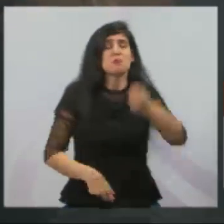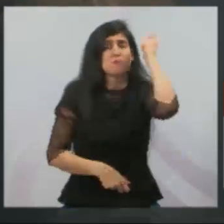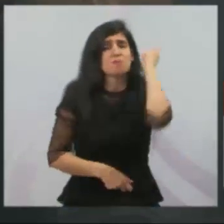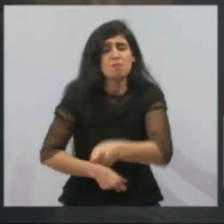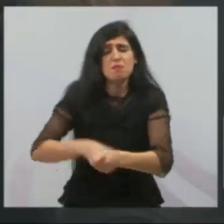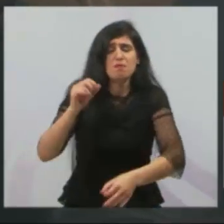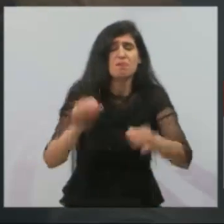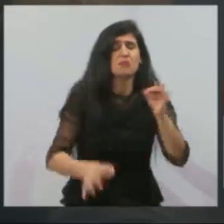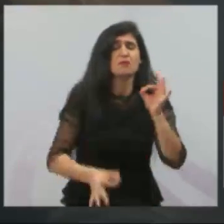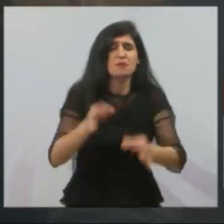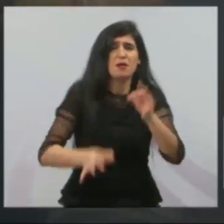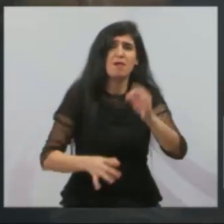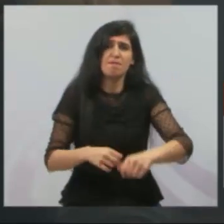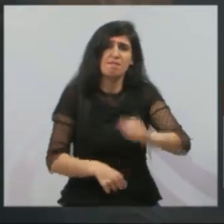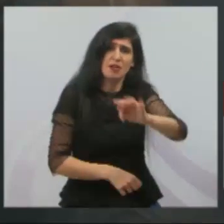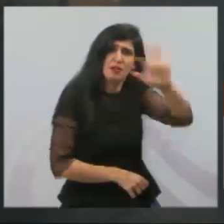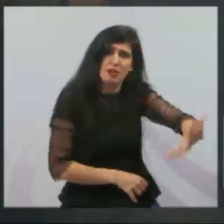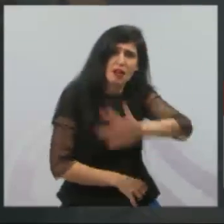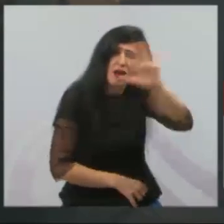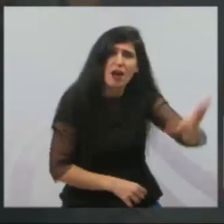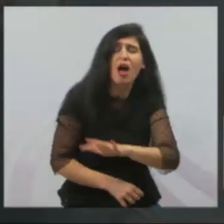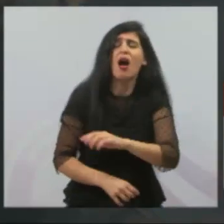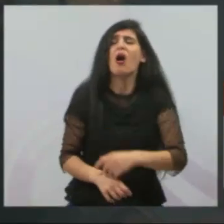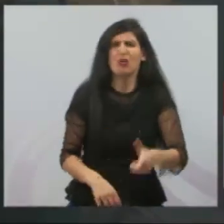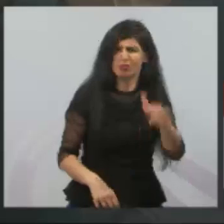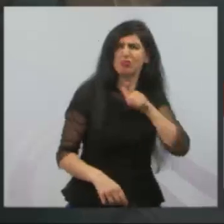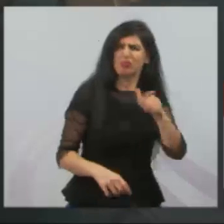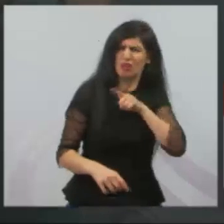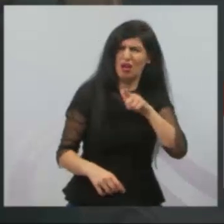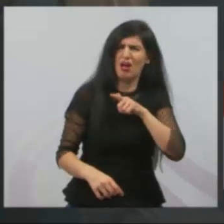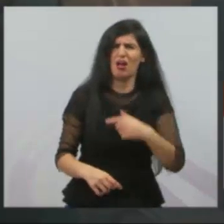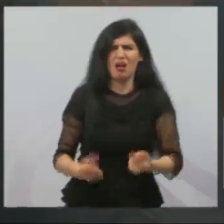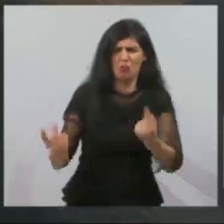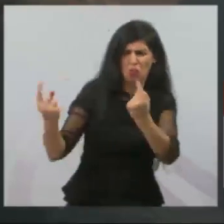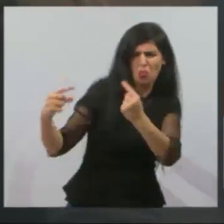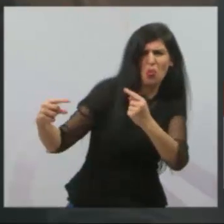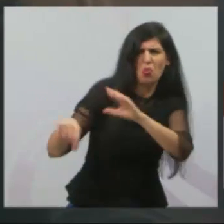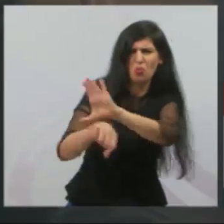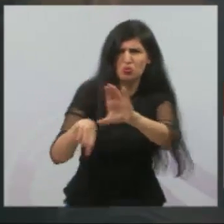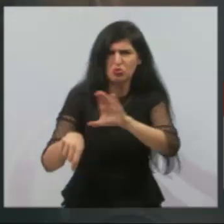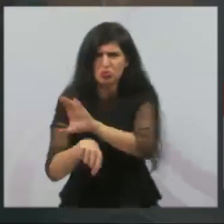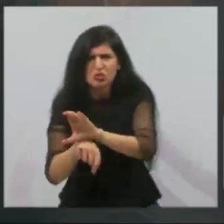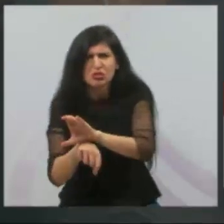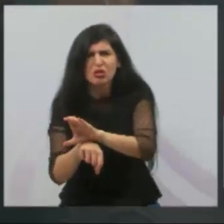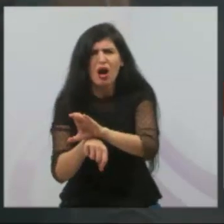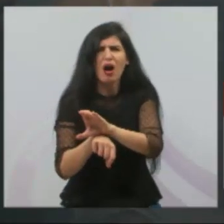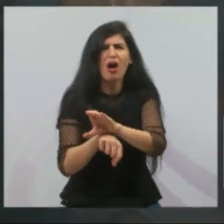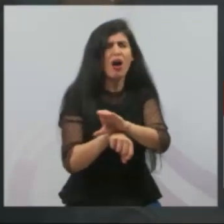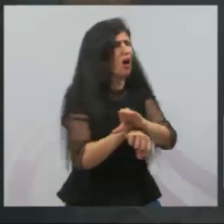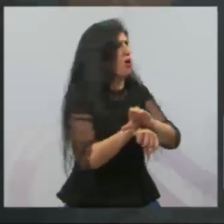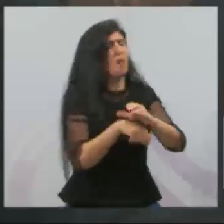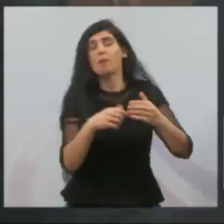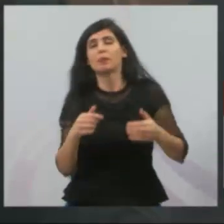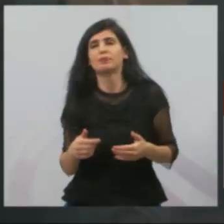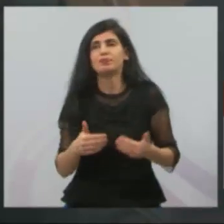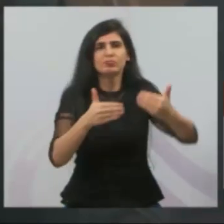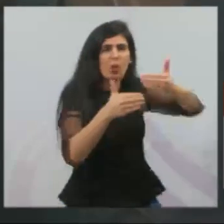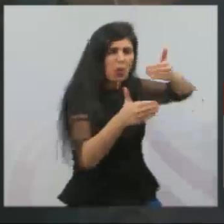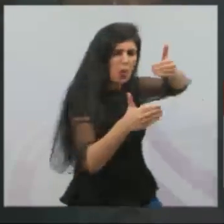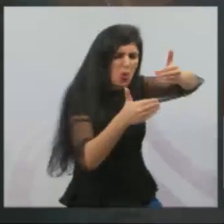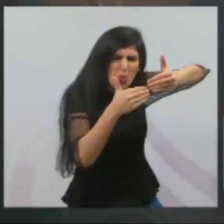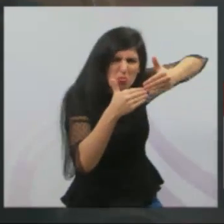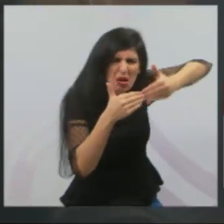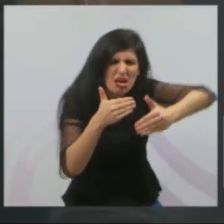uma ação de inconstitucionalidade para questionar esse prazo que foi imposto ao Poder